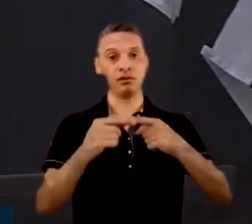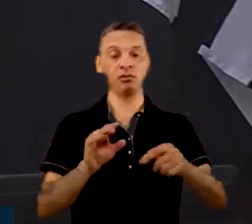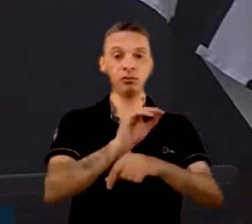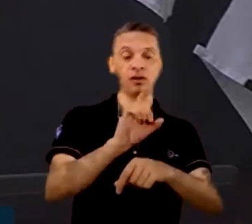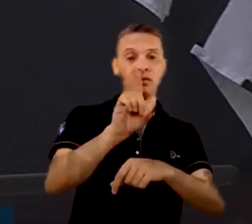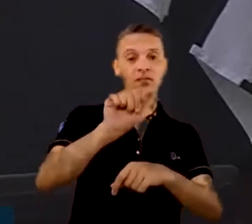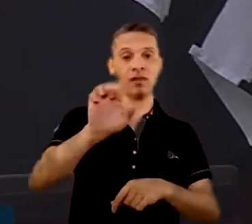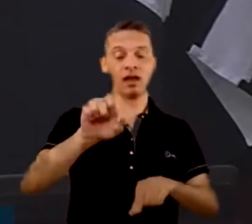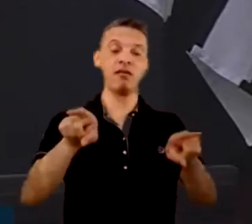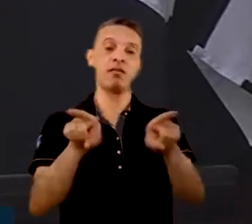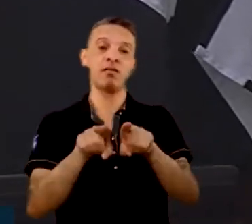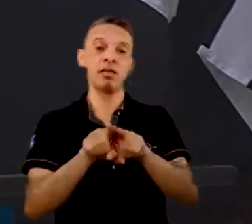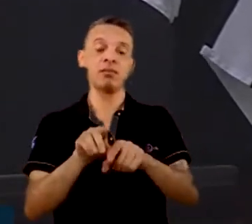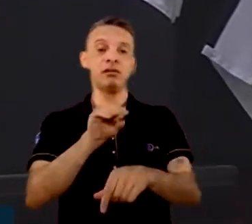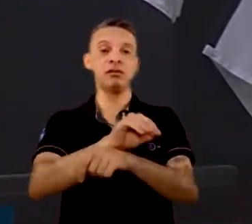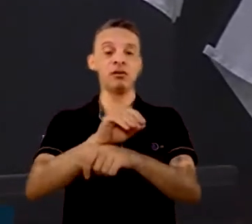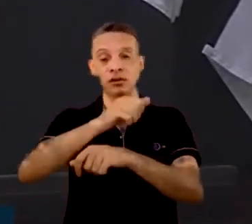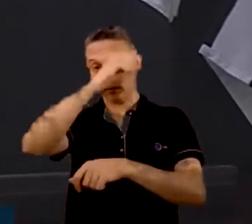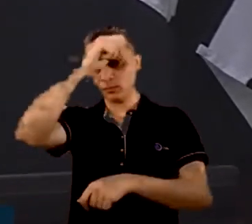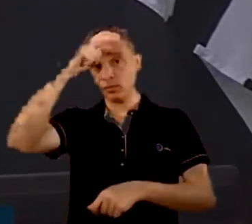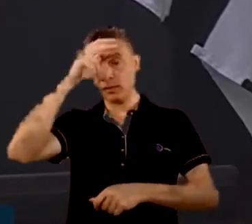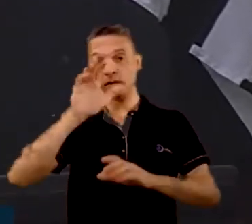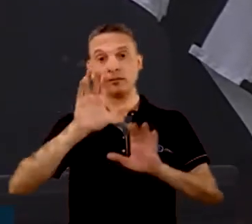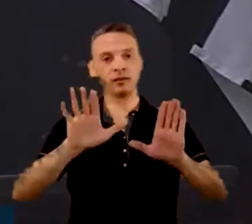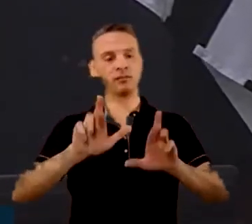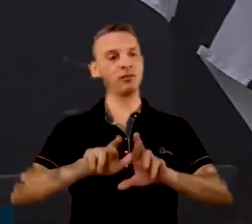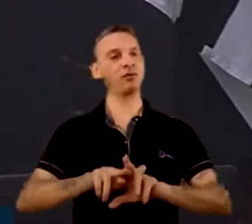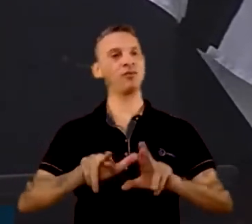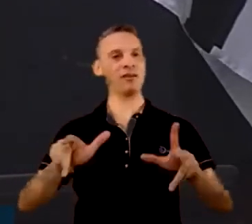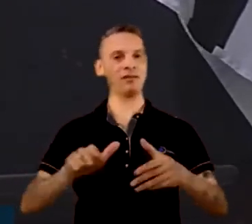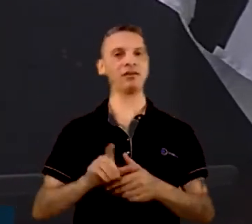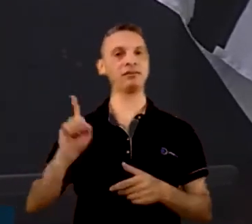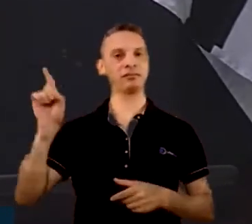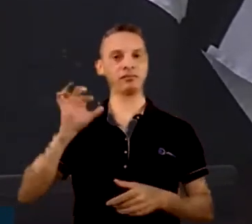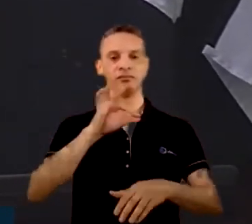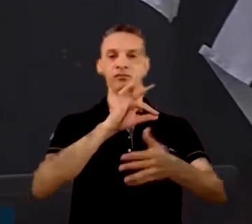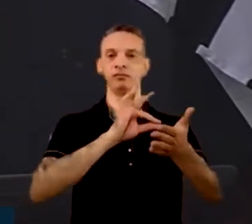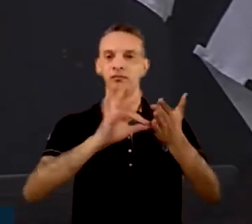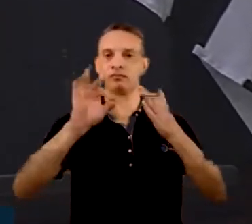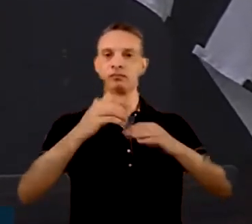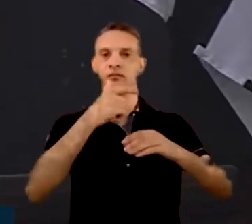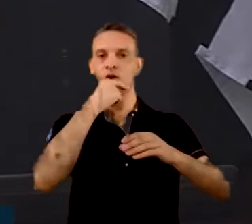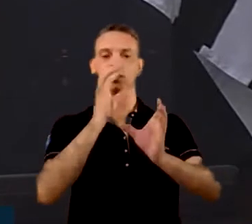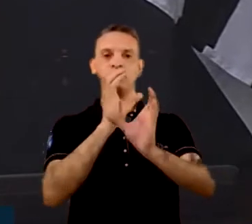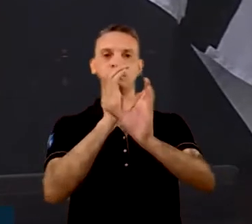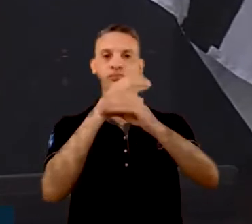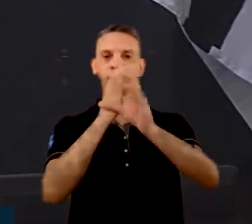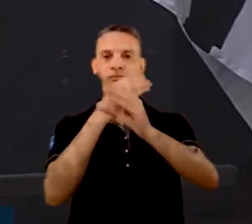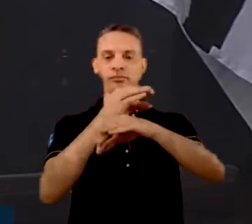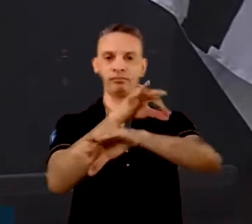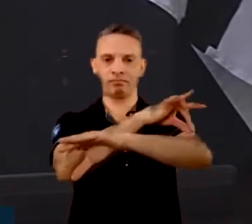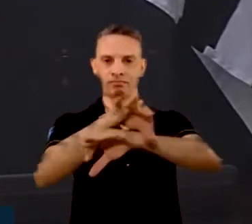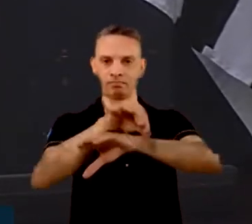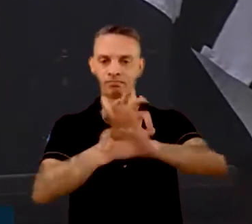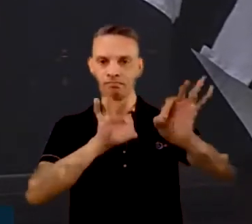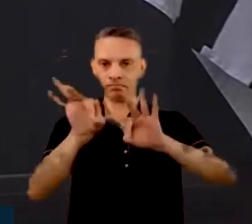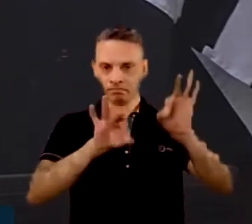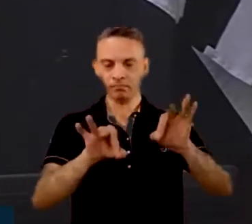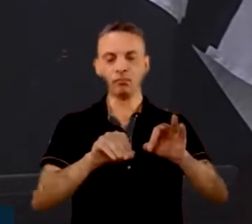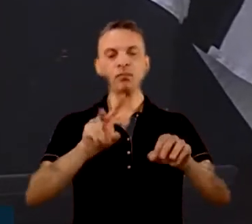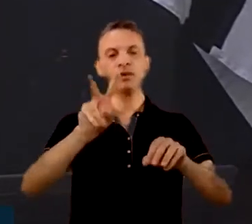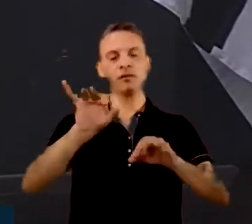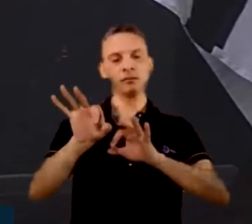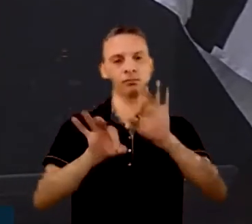cuidado da prefeitura. E não foi isso que aconteceu, ele contratou um engenheiro para tocar a obra, engenheiro